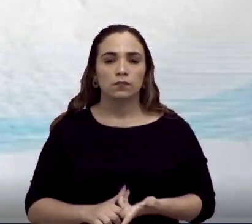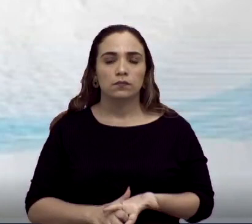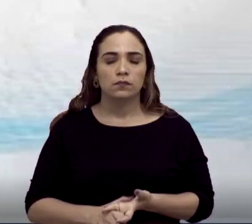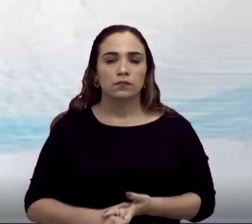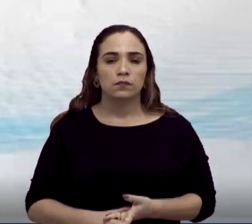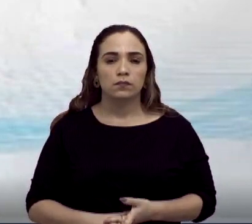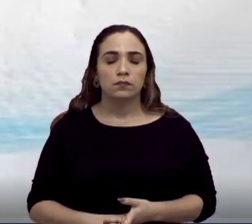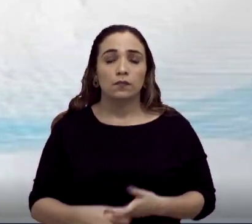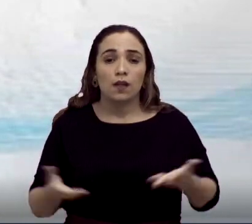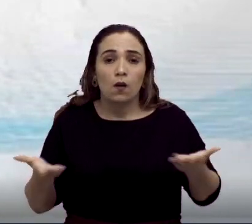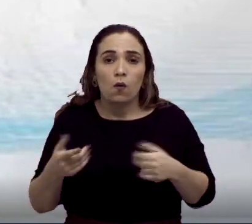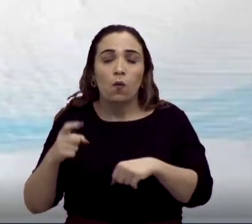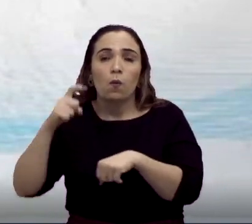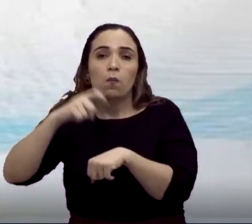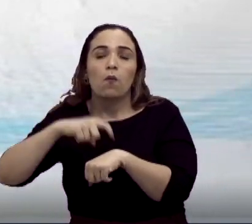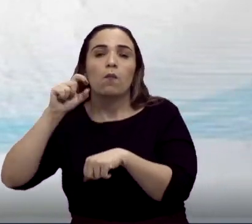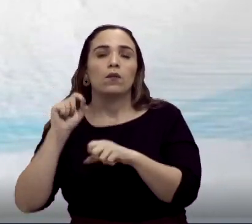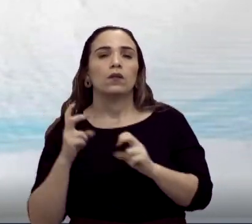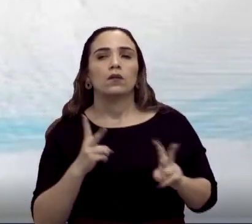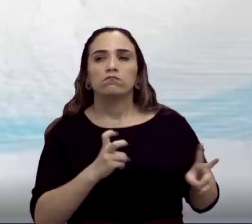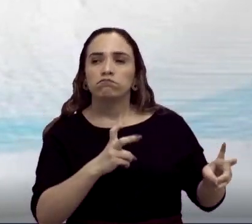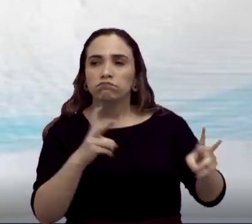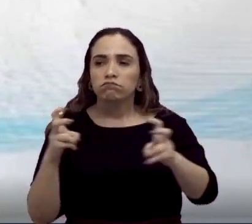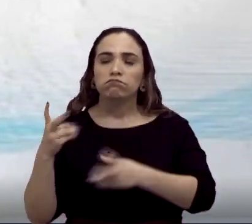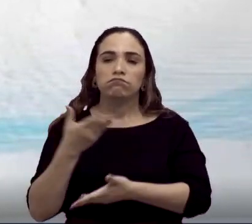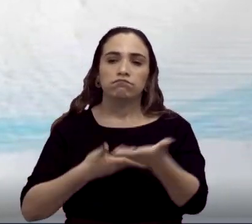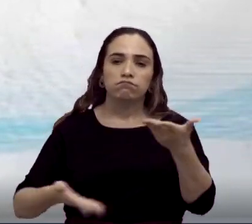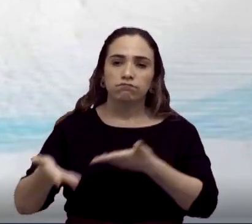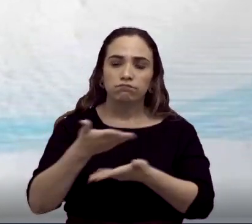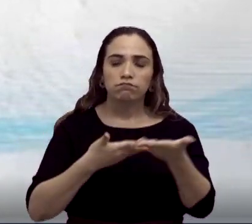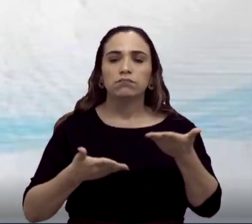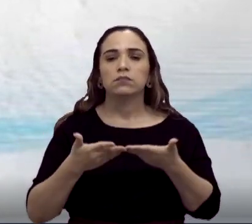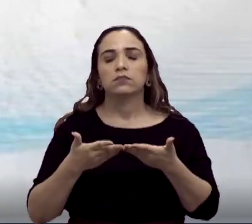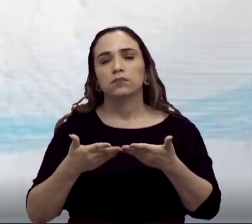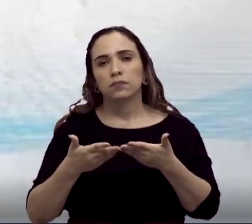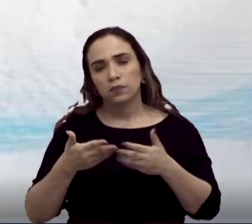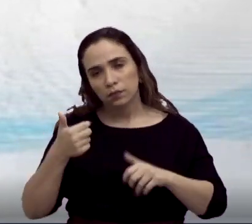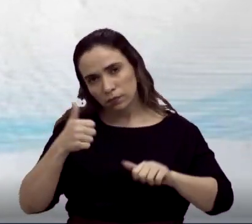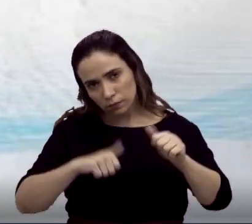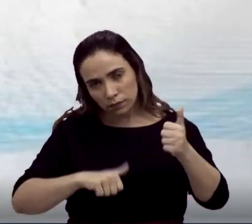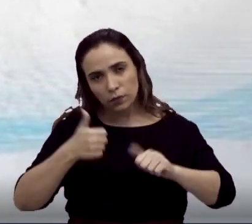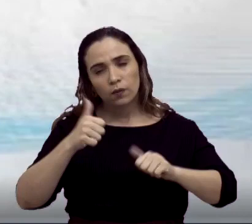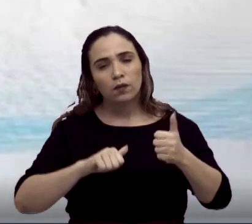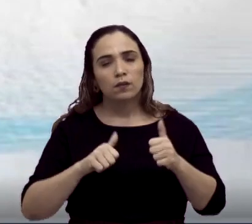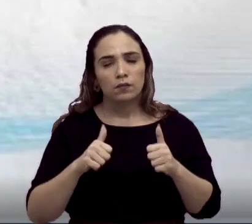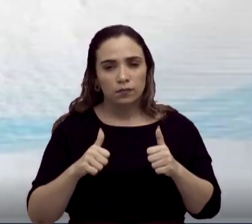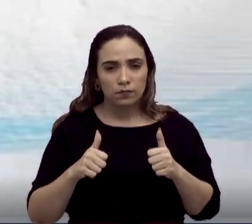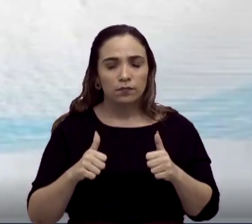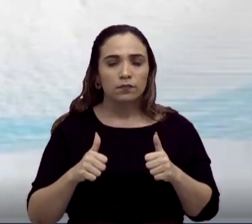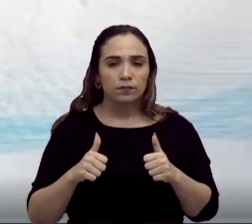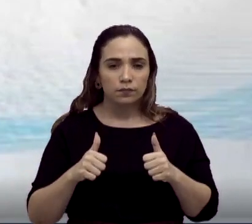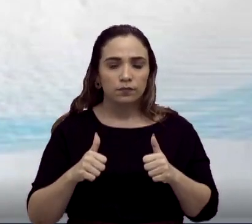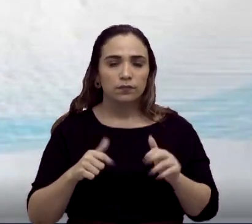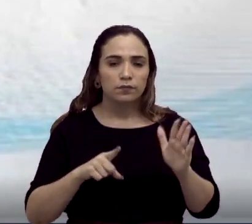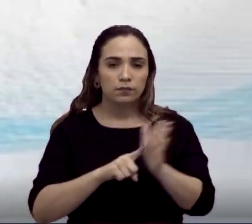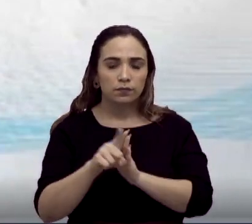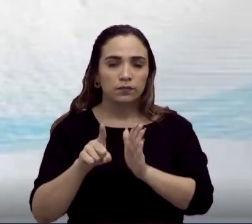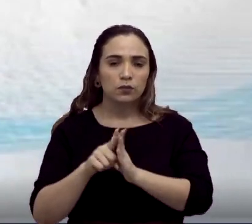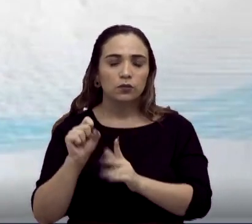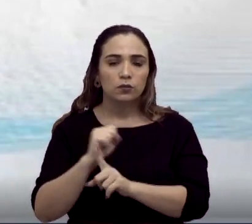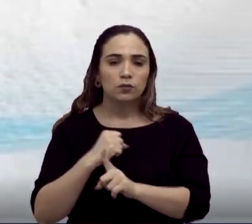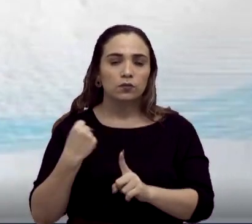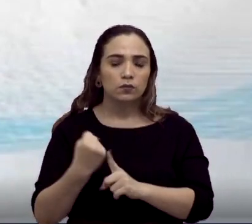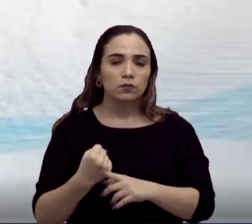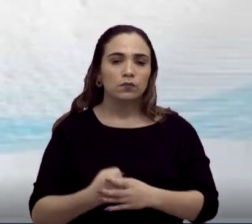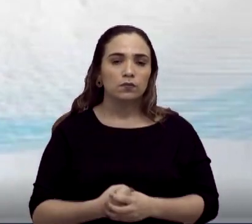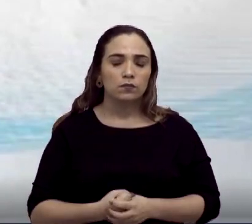eu acho que esse momento de escuta, de interação, de qualificação da sociedade, e aí, voltando